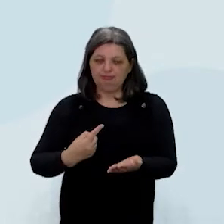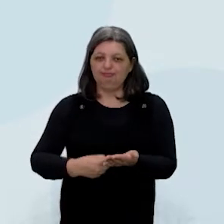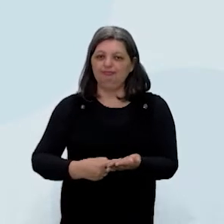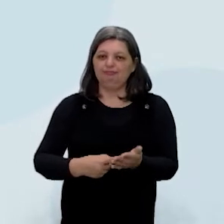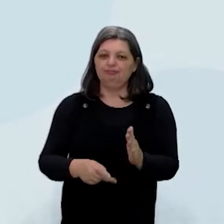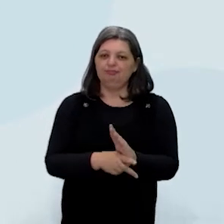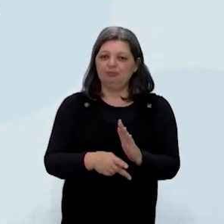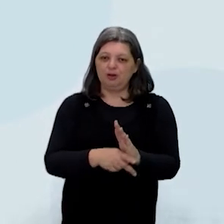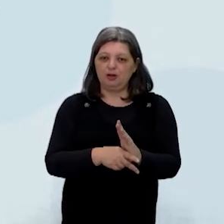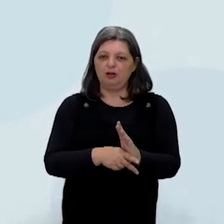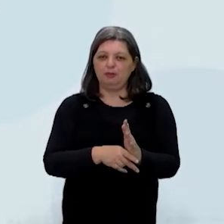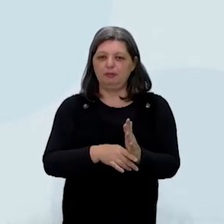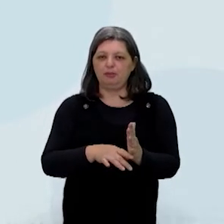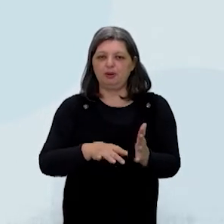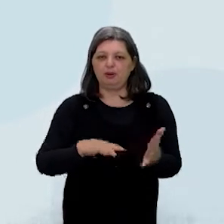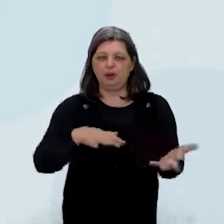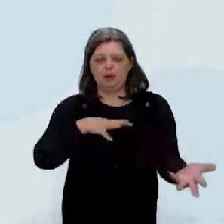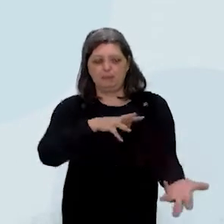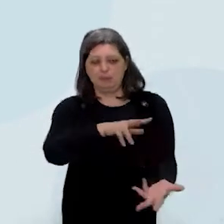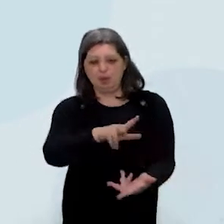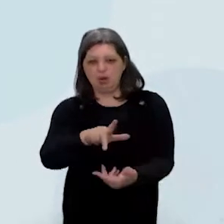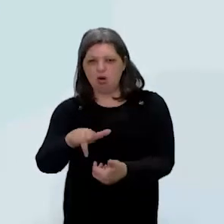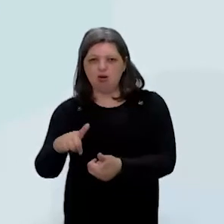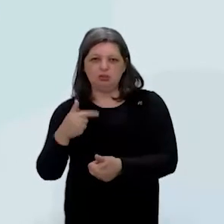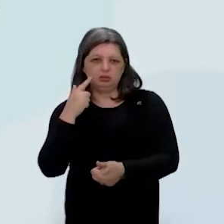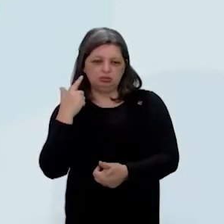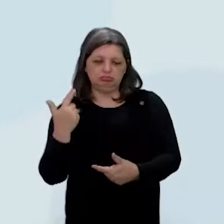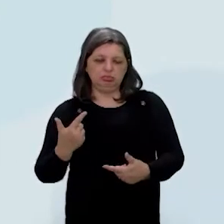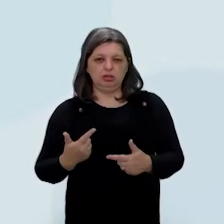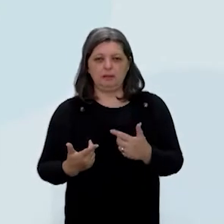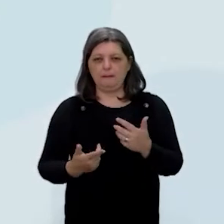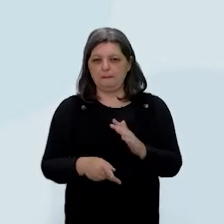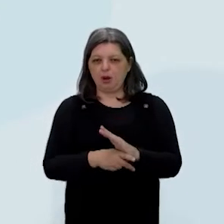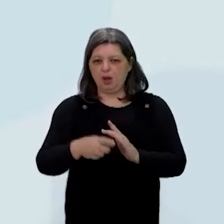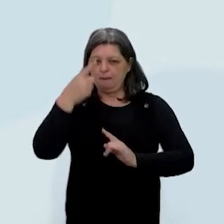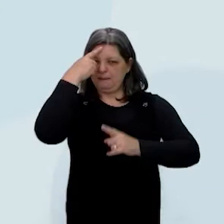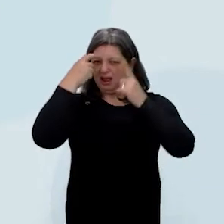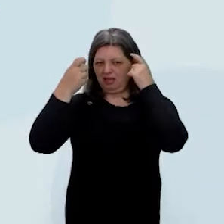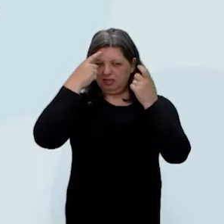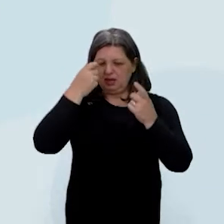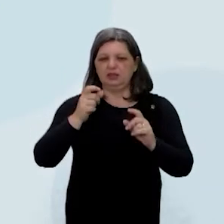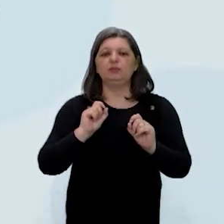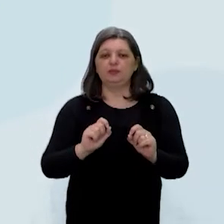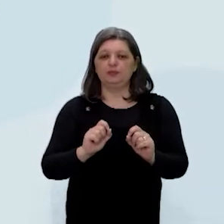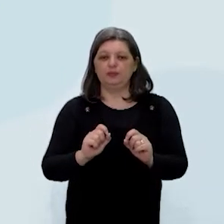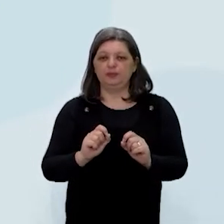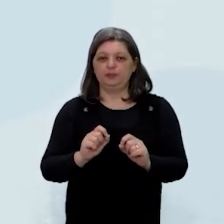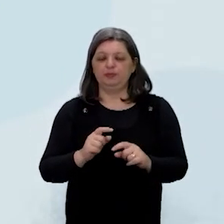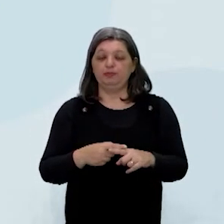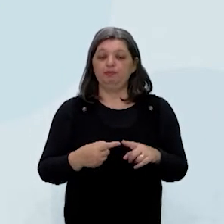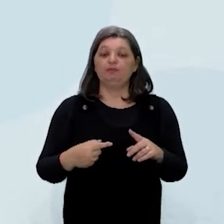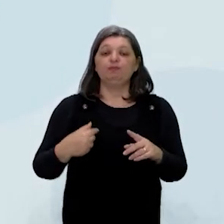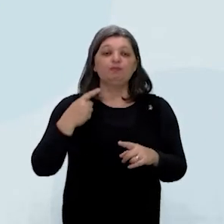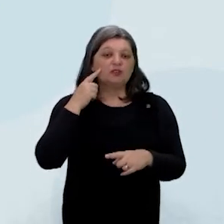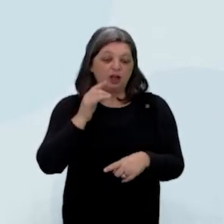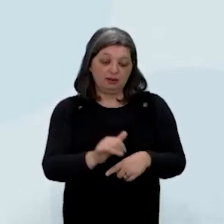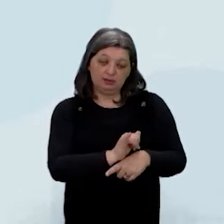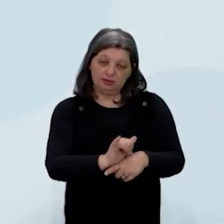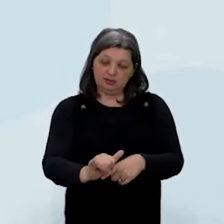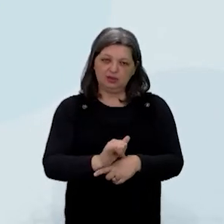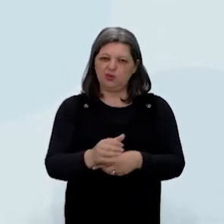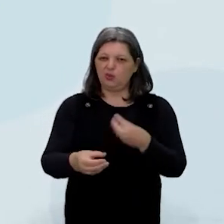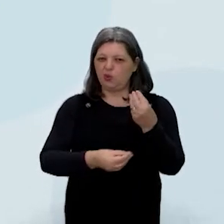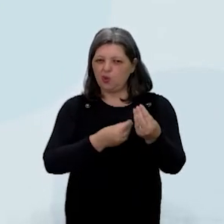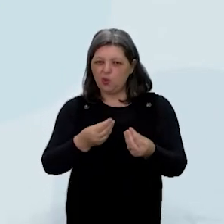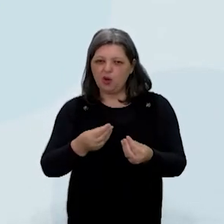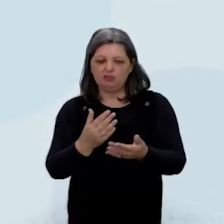mundo bipolar. Professora, o que você está querendo dizer exatamente? Então, nesse momento, eles já estavam traçando como é que